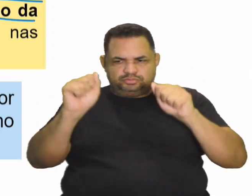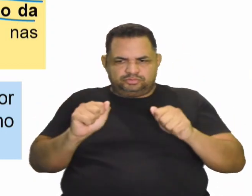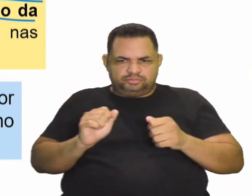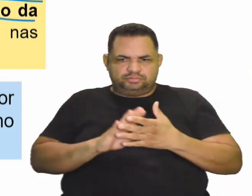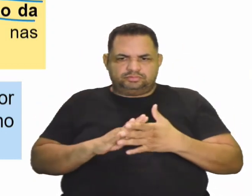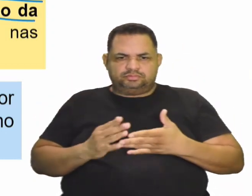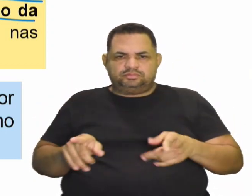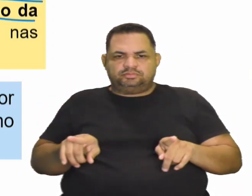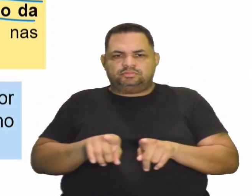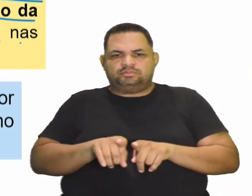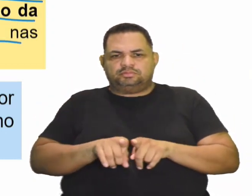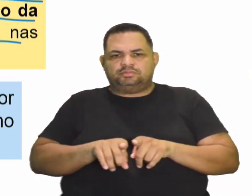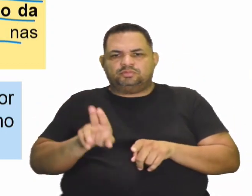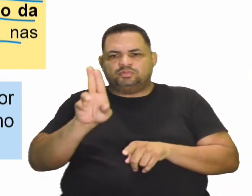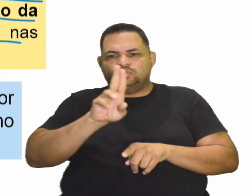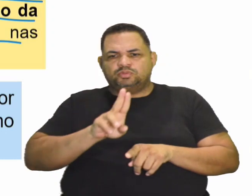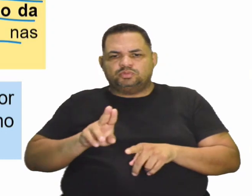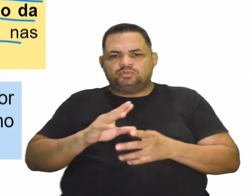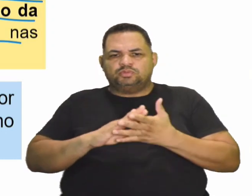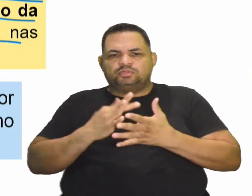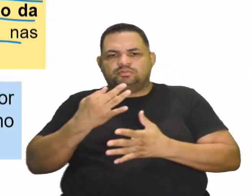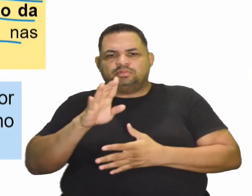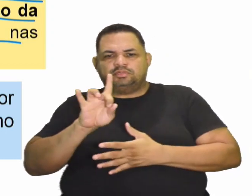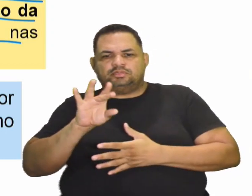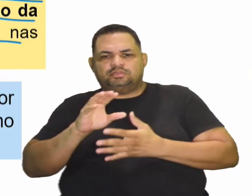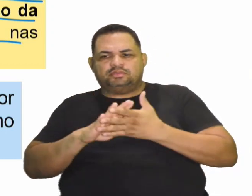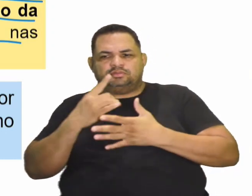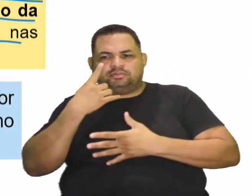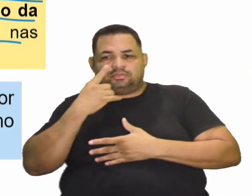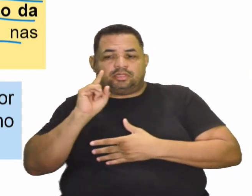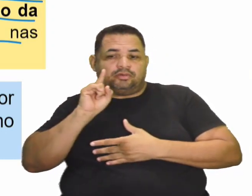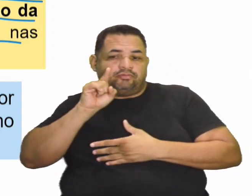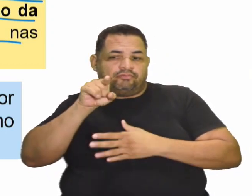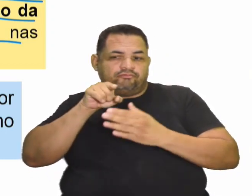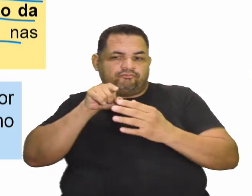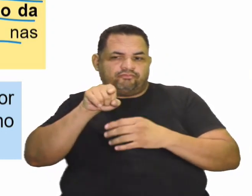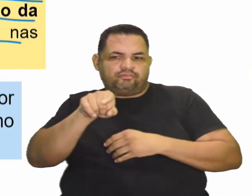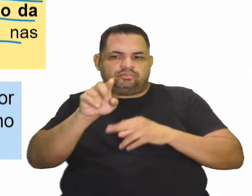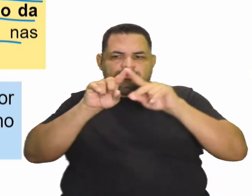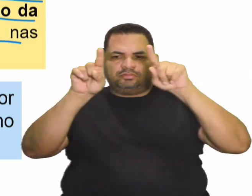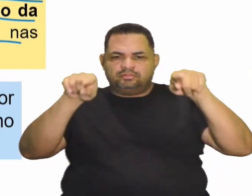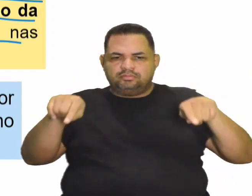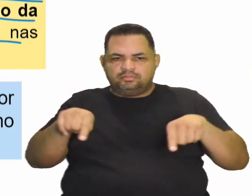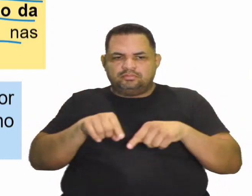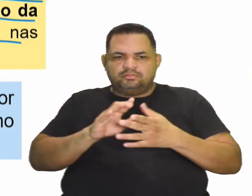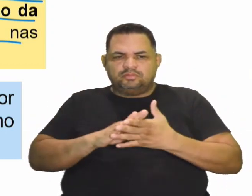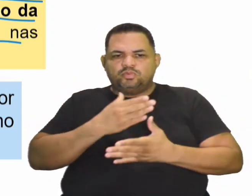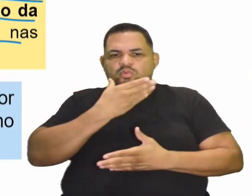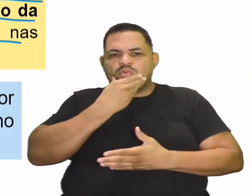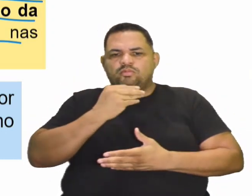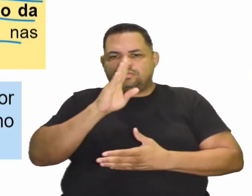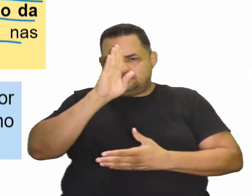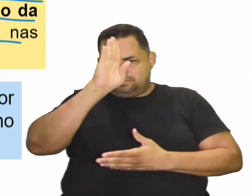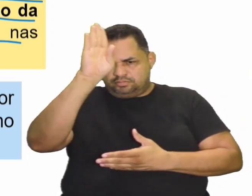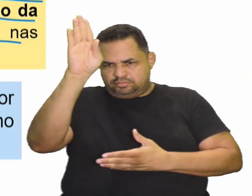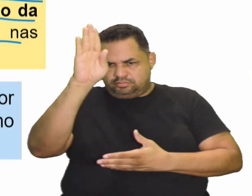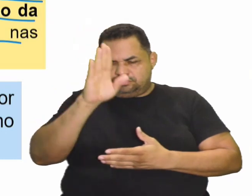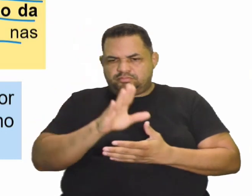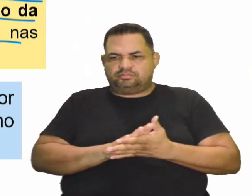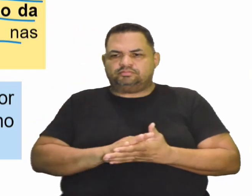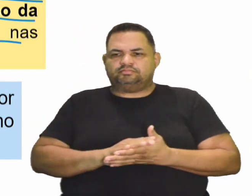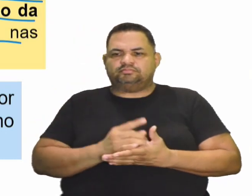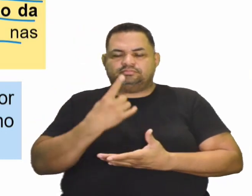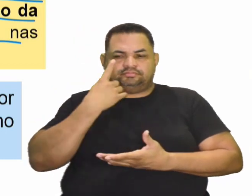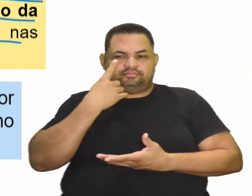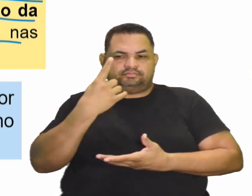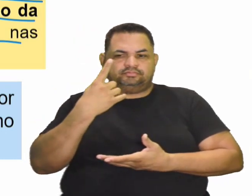da perspectiva, que é essa visão de fundo nas pinturas. O homem era o tema principal. Nós vamos